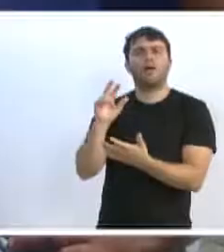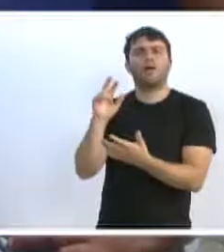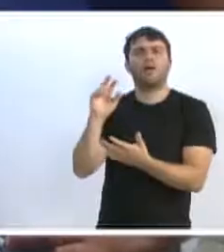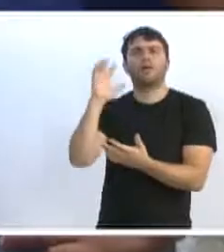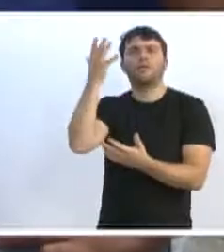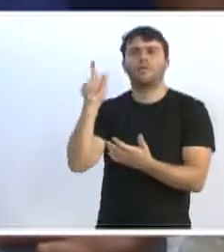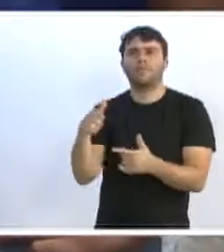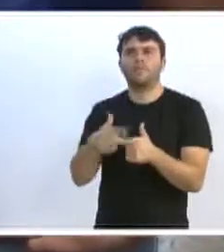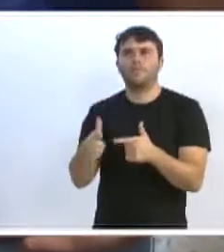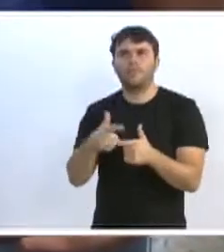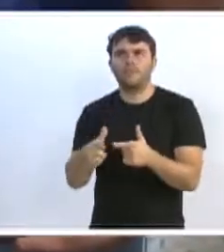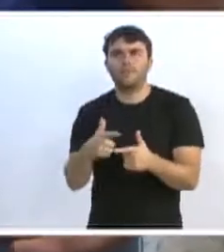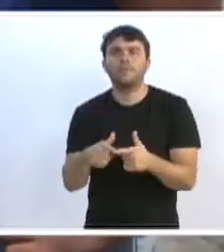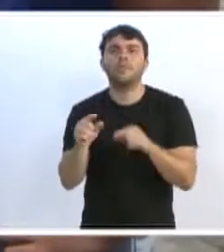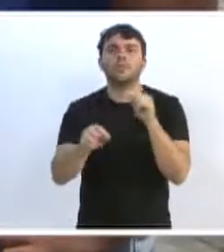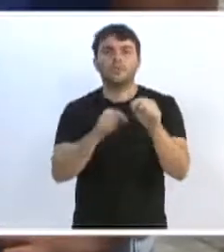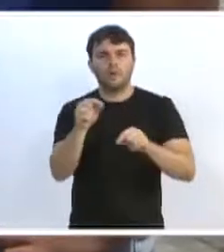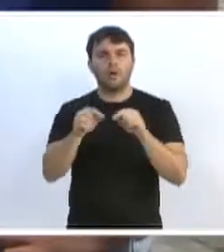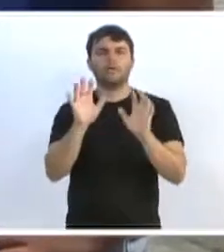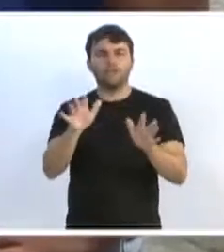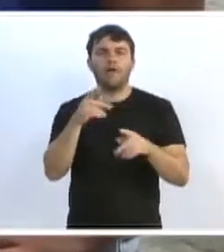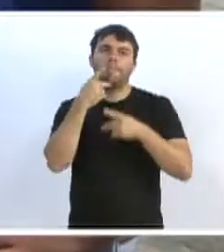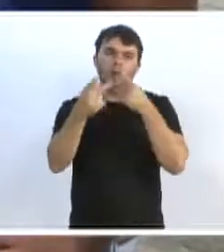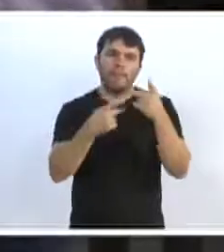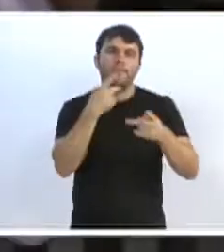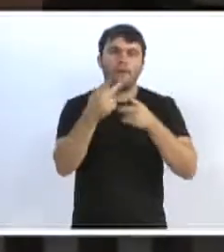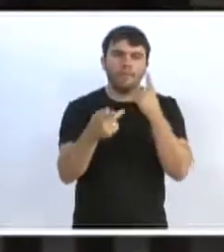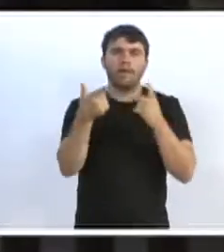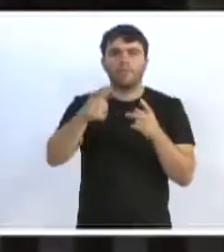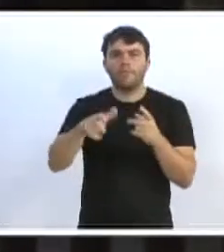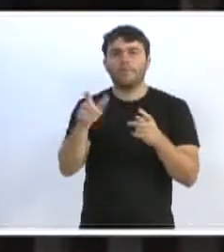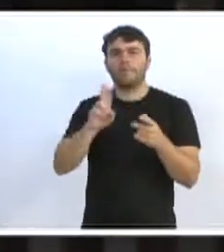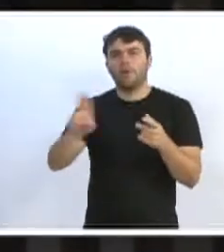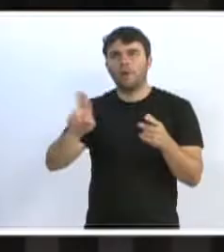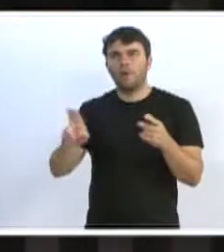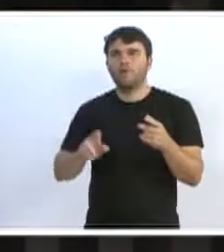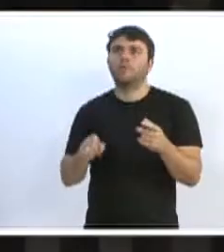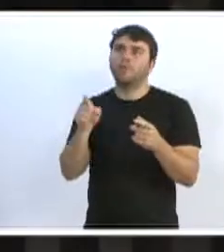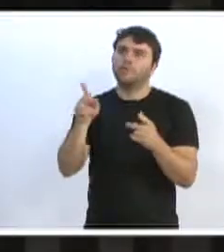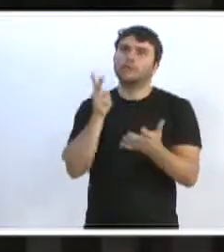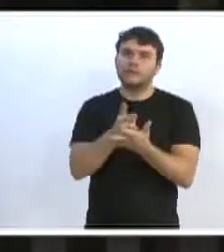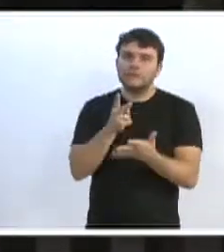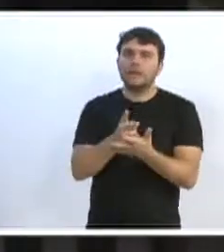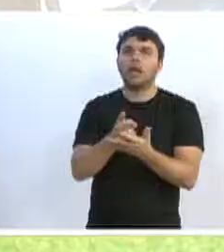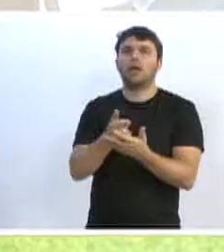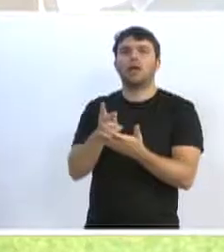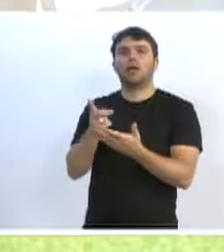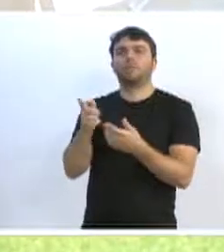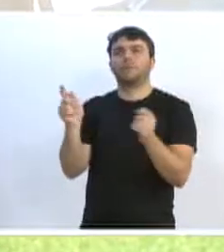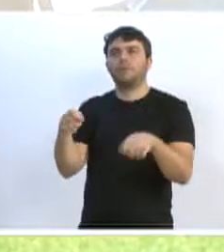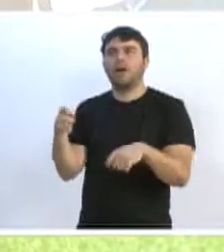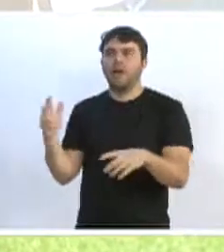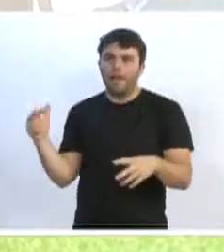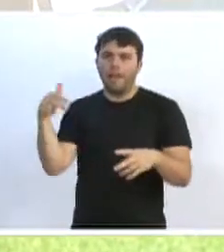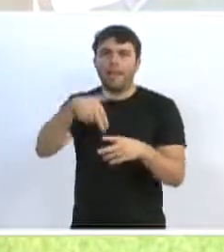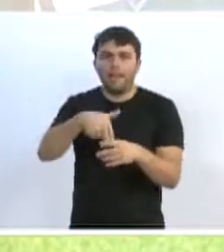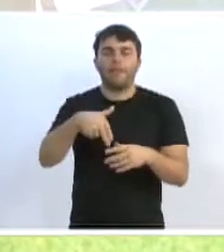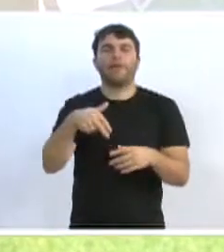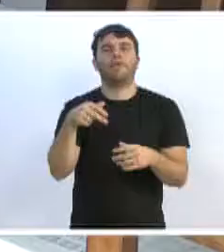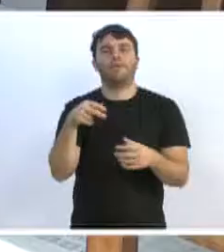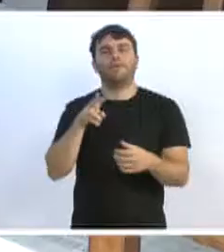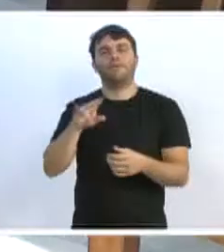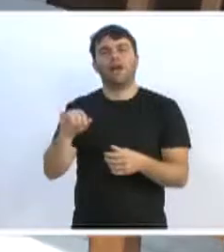comunidade. Mencionaram o nome do senhor por várias vezes lá. Disseram que o senhor também, sempre que pode, tenta atendê-los